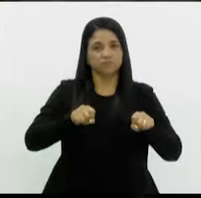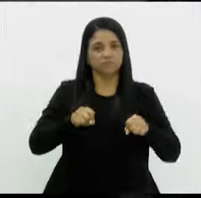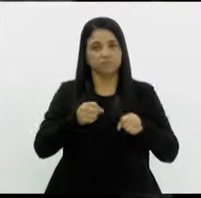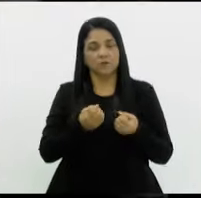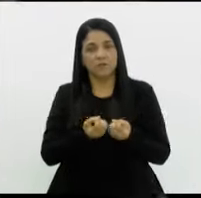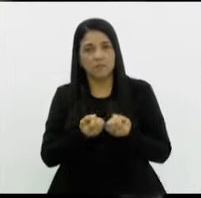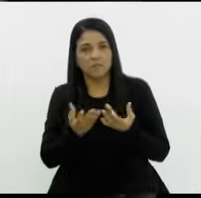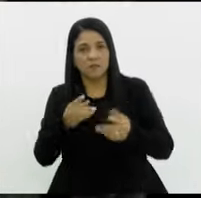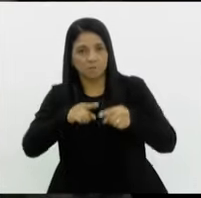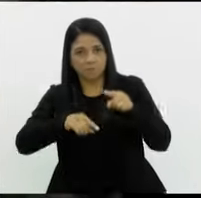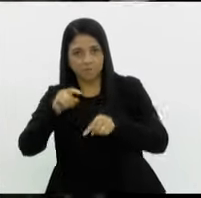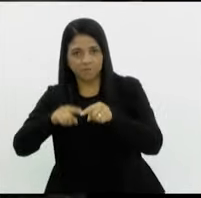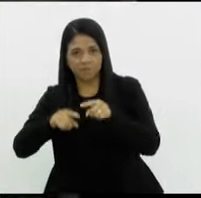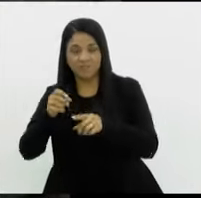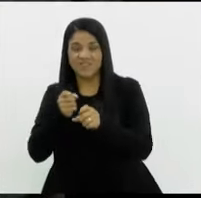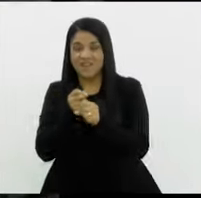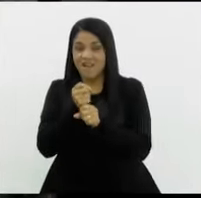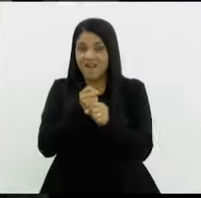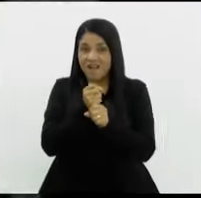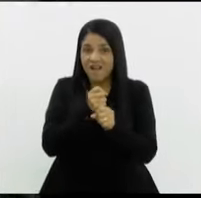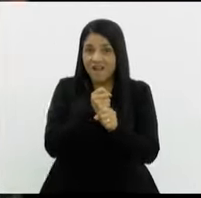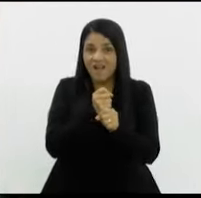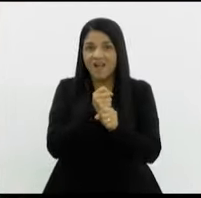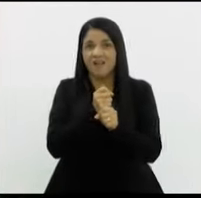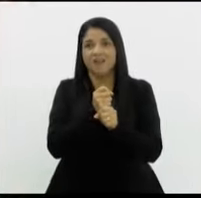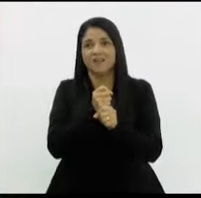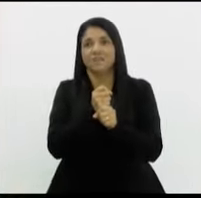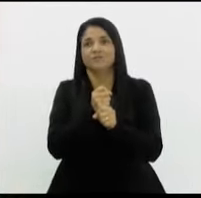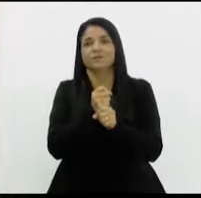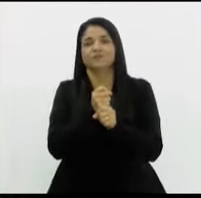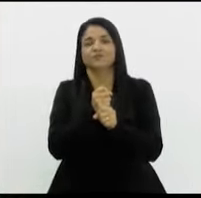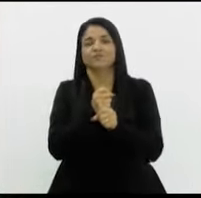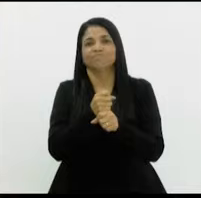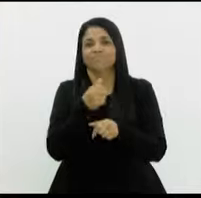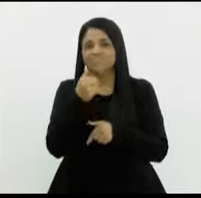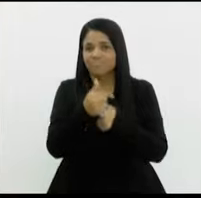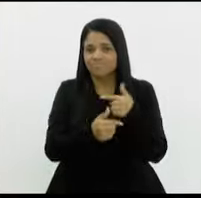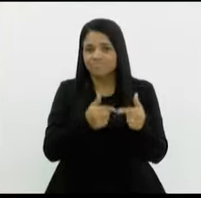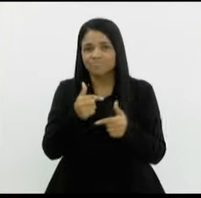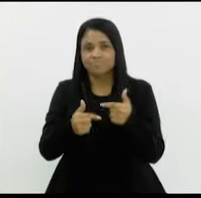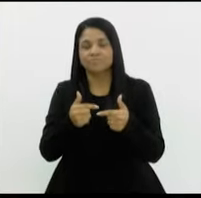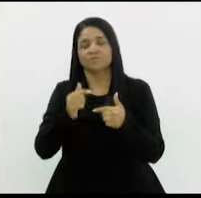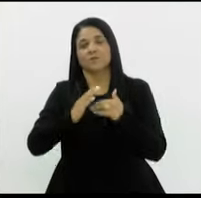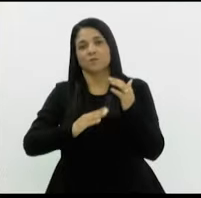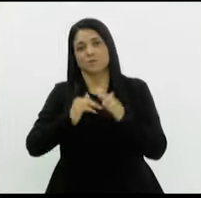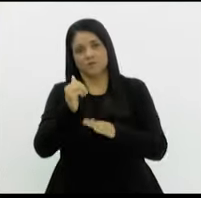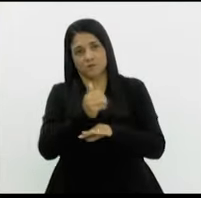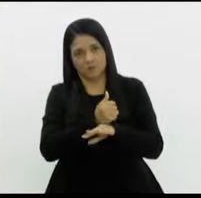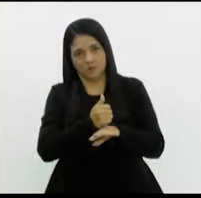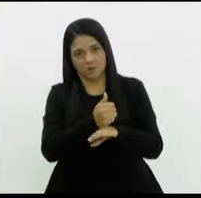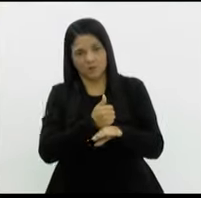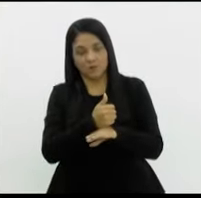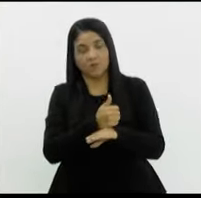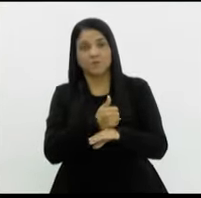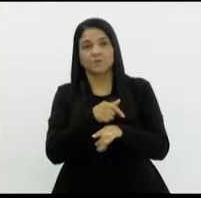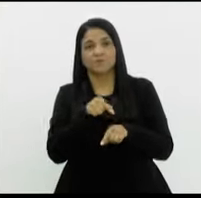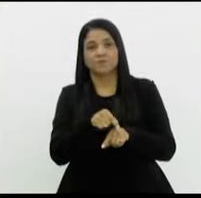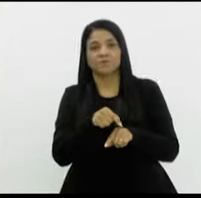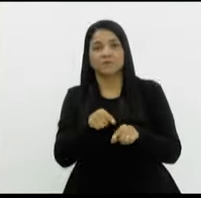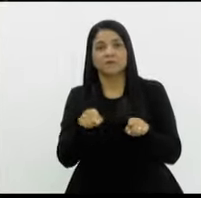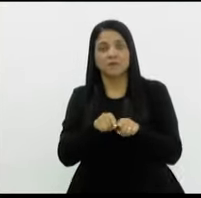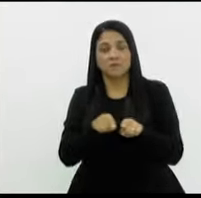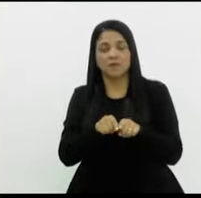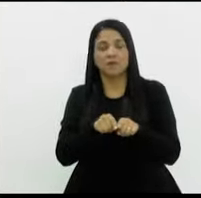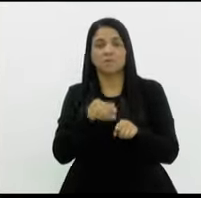nos últimos anos acumulam uma série de ataques ao exercício da sua profissão e que também